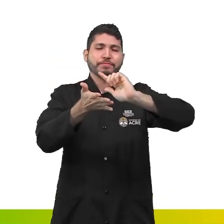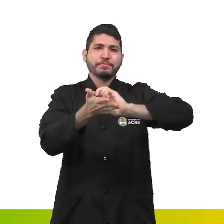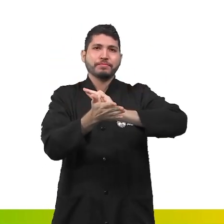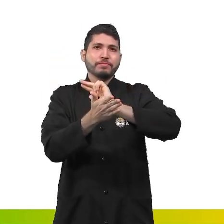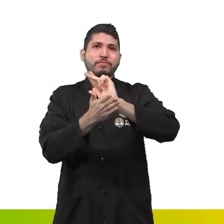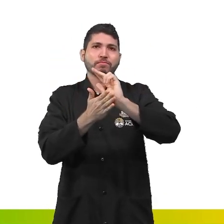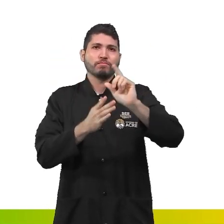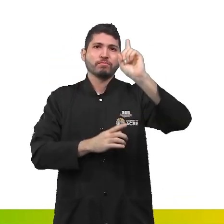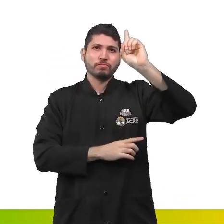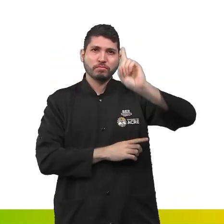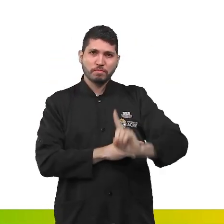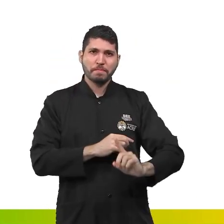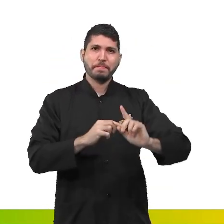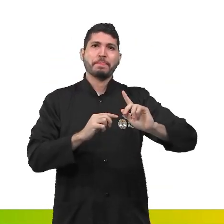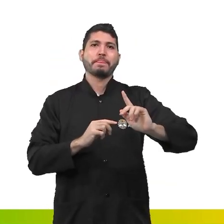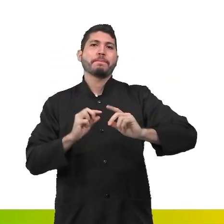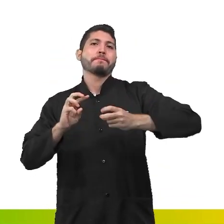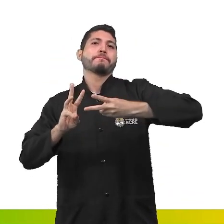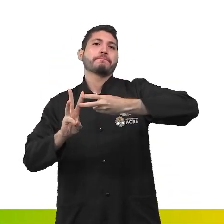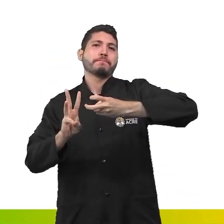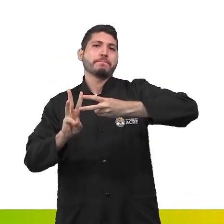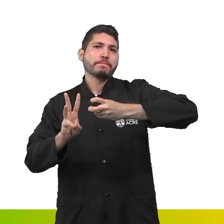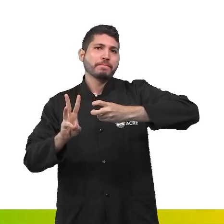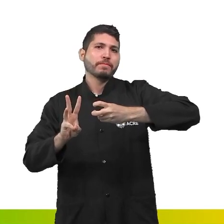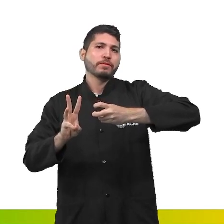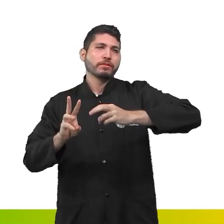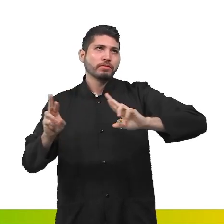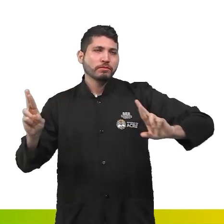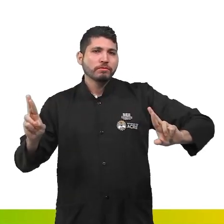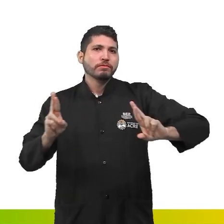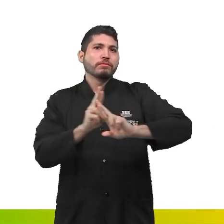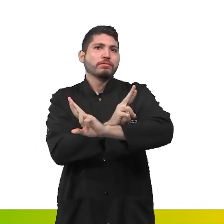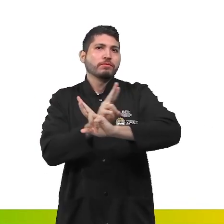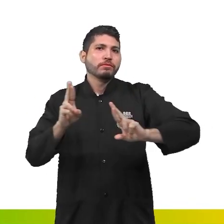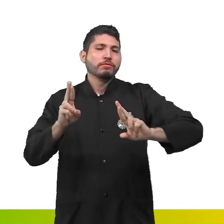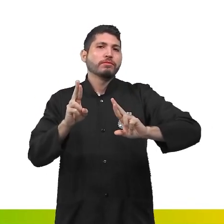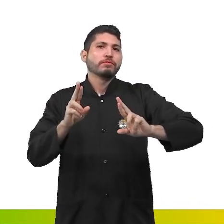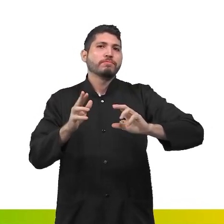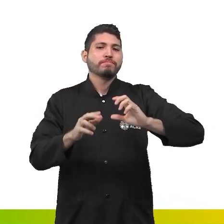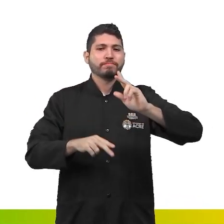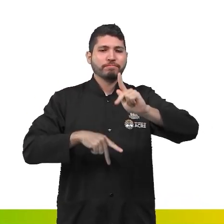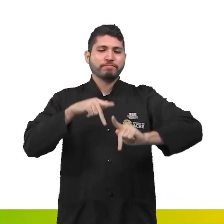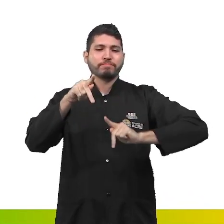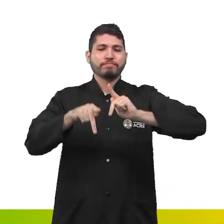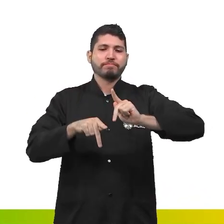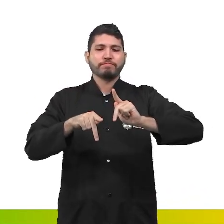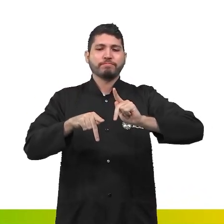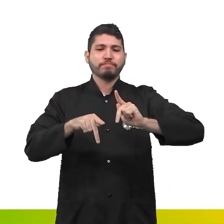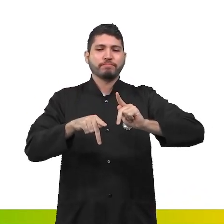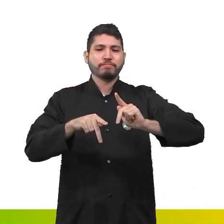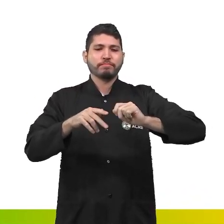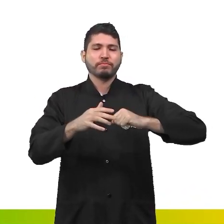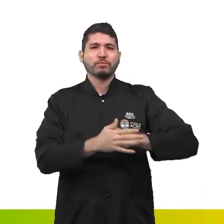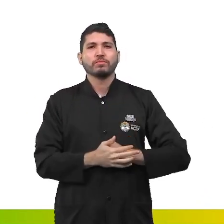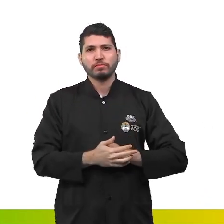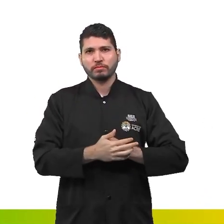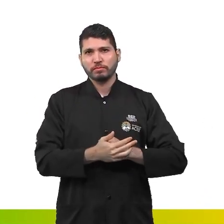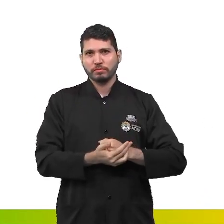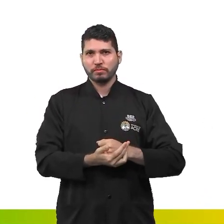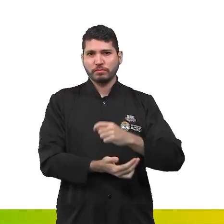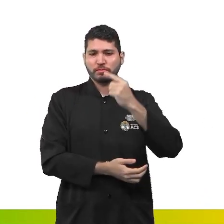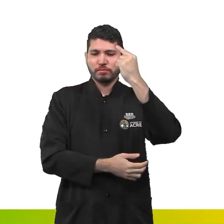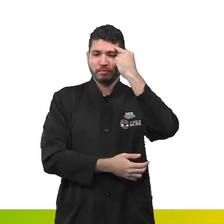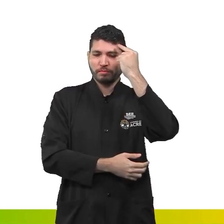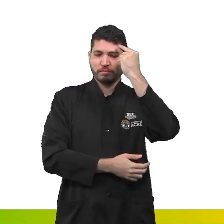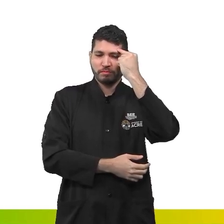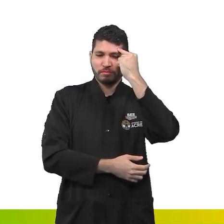os direitos dos povos indígenas e a relação entre civilização e natureza. Temas que se